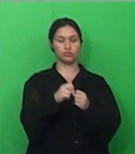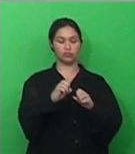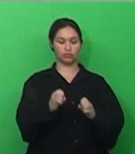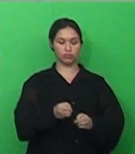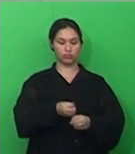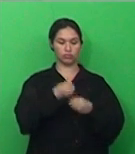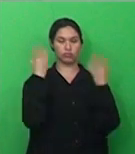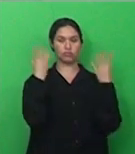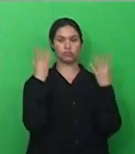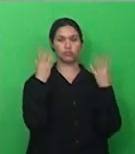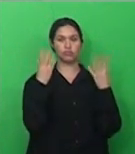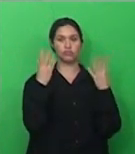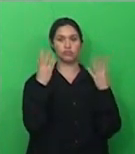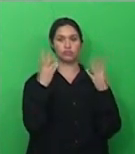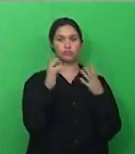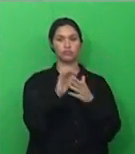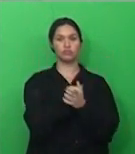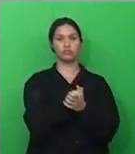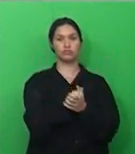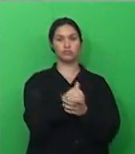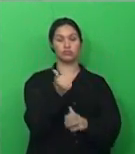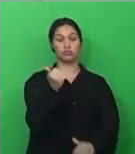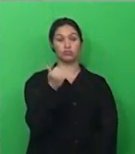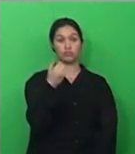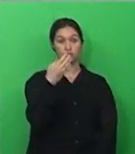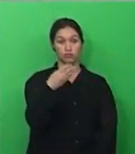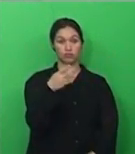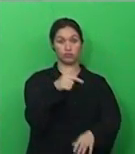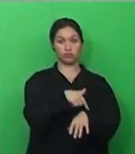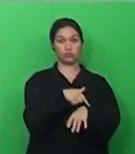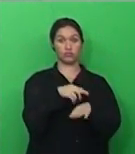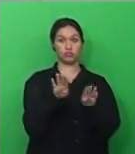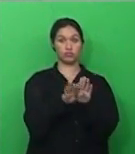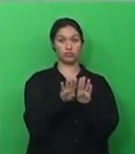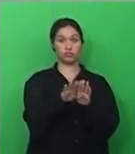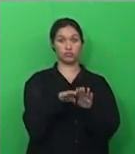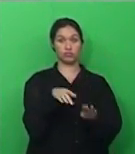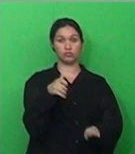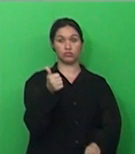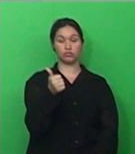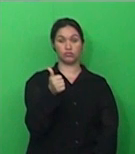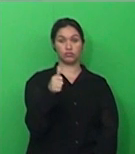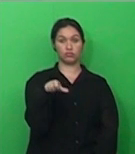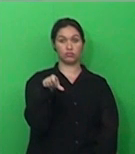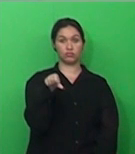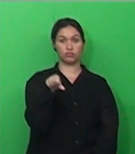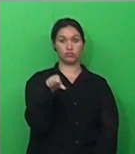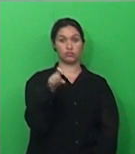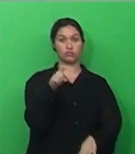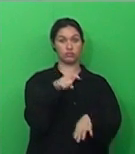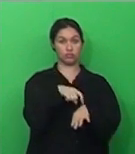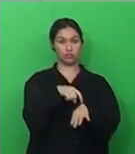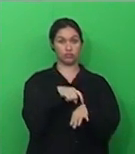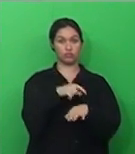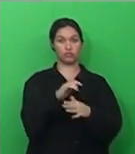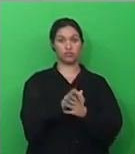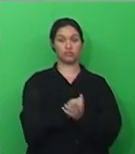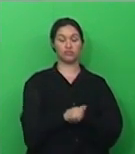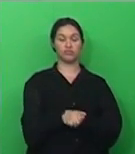às 14 horas e às 19 horas, pelo que eu entendi, está valendo hora-aula para eles participarem lá dessa